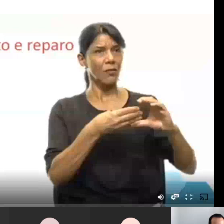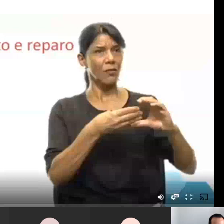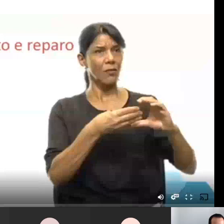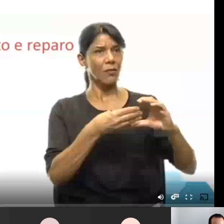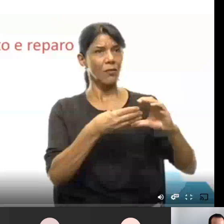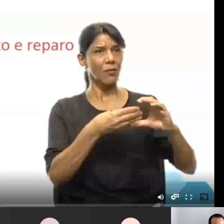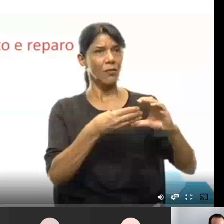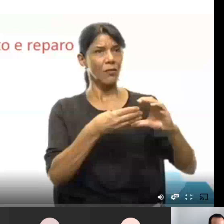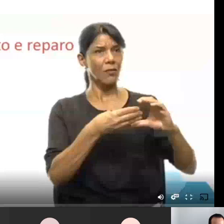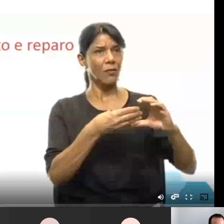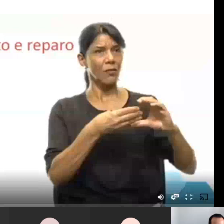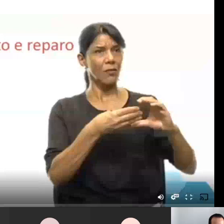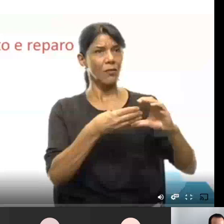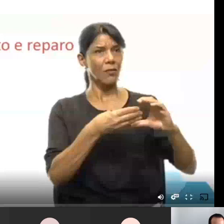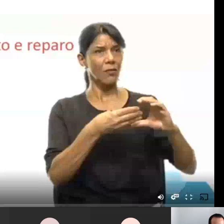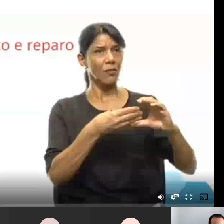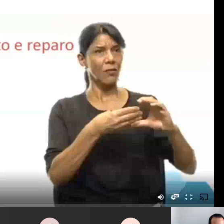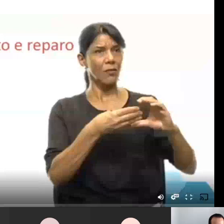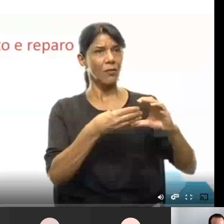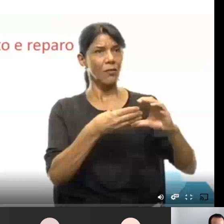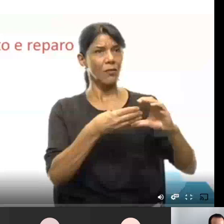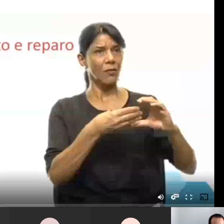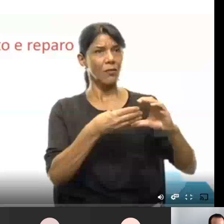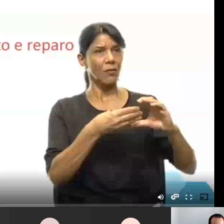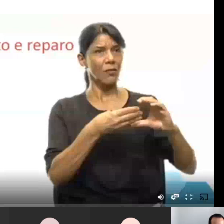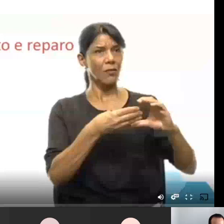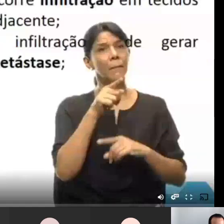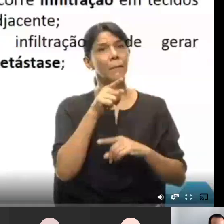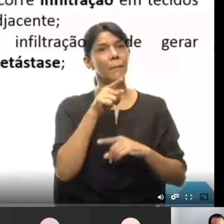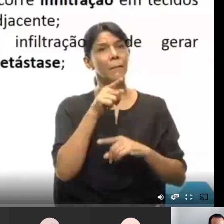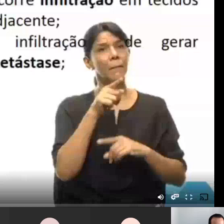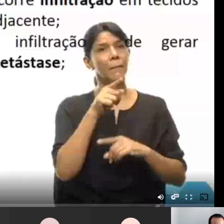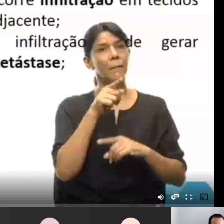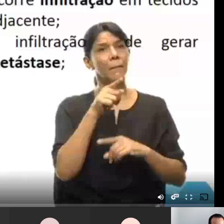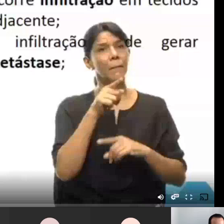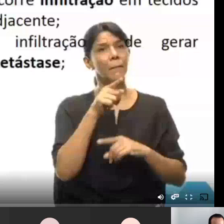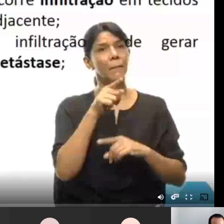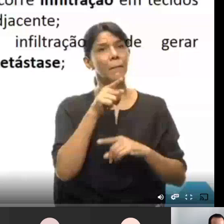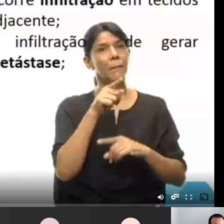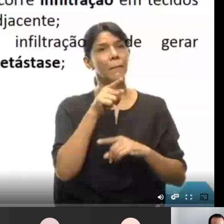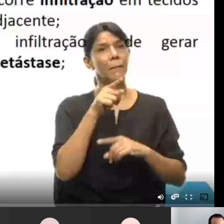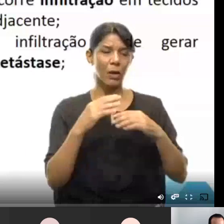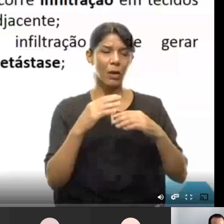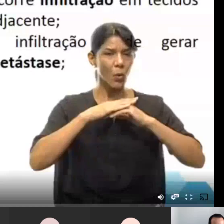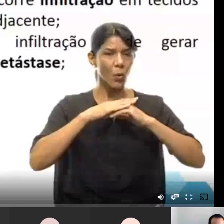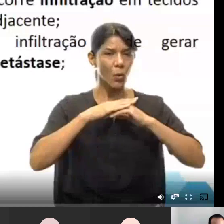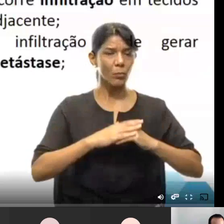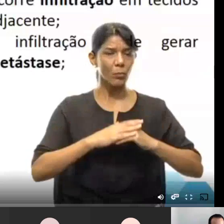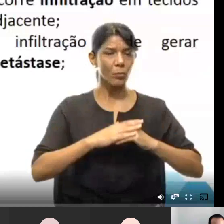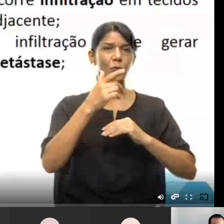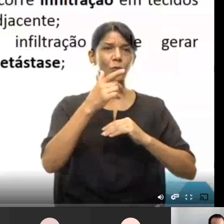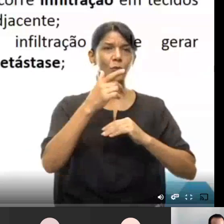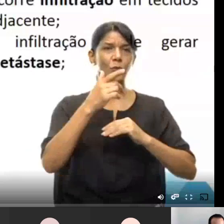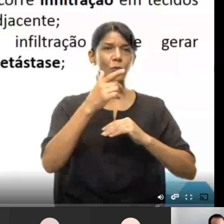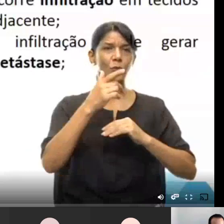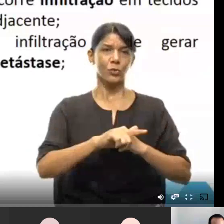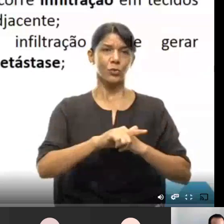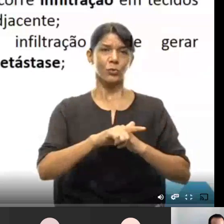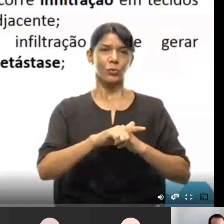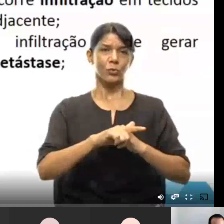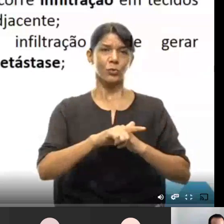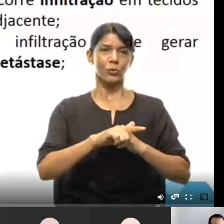adjacentes. Porém, essa tumoração pode ocasionar uma compressão de outros órgãos, né? Como